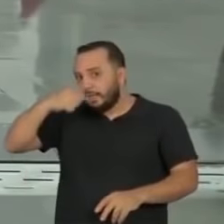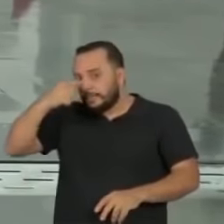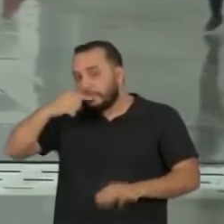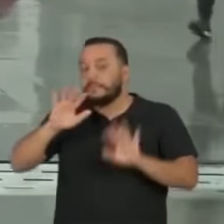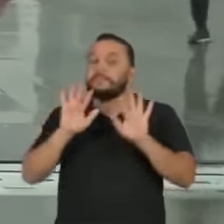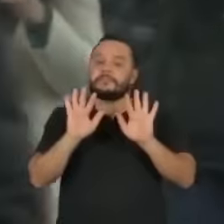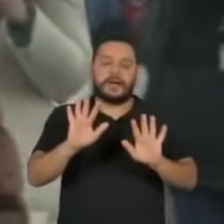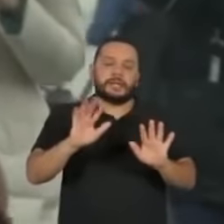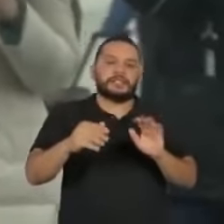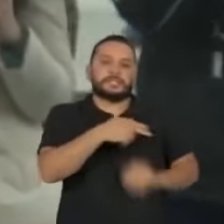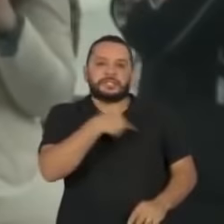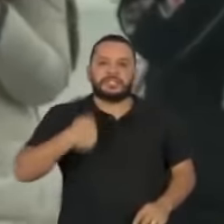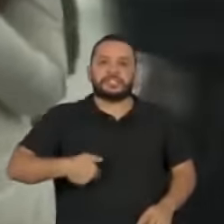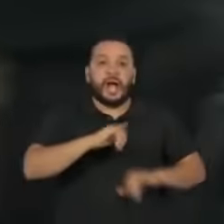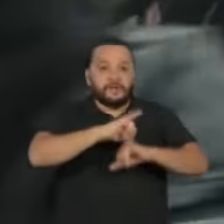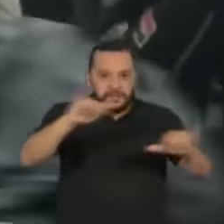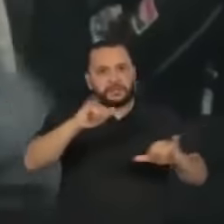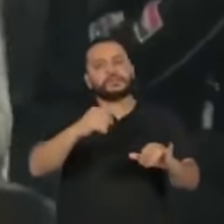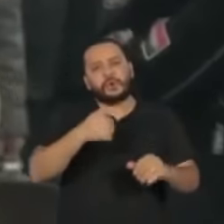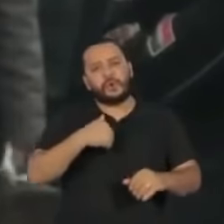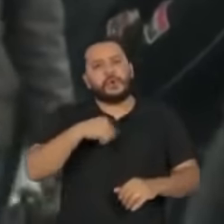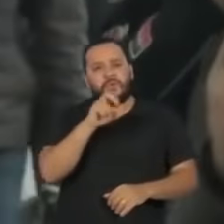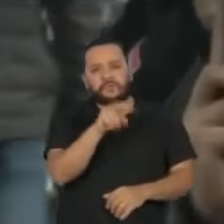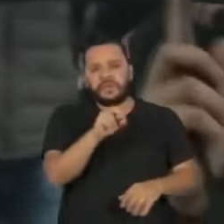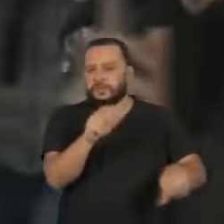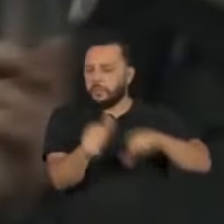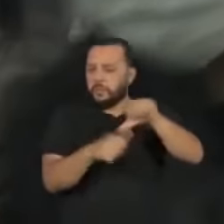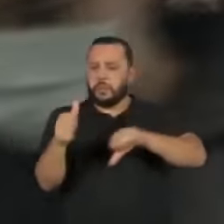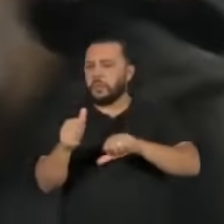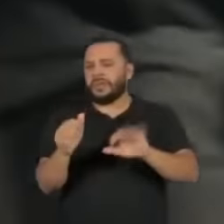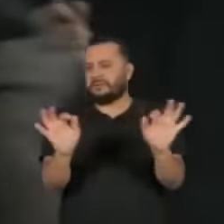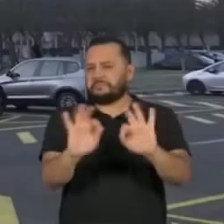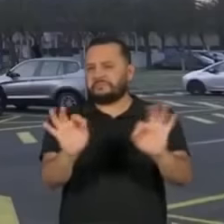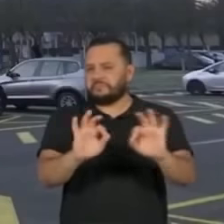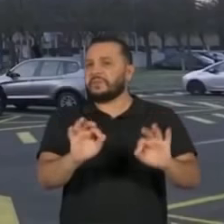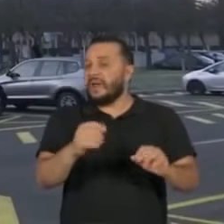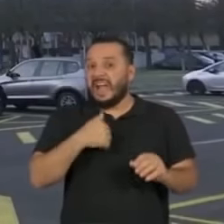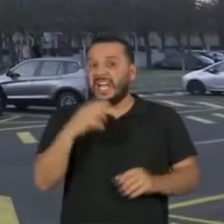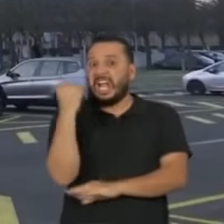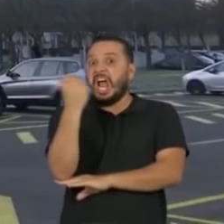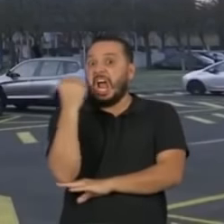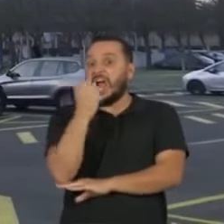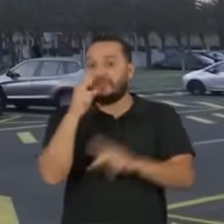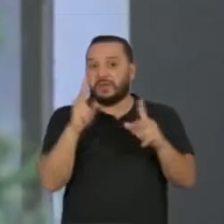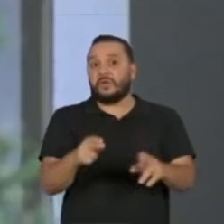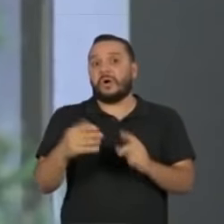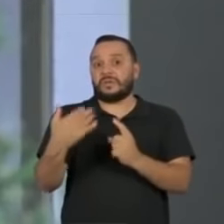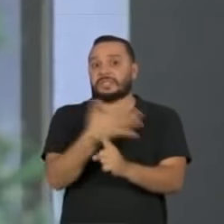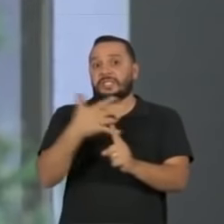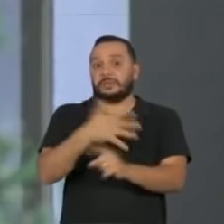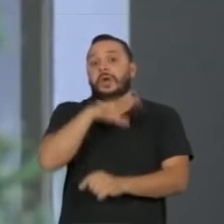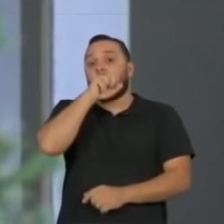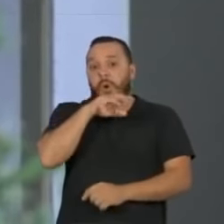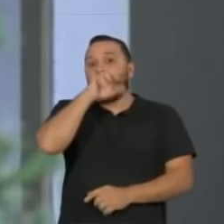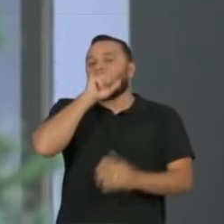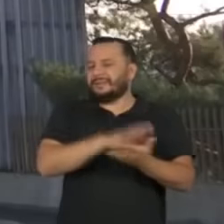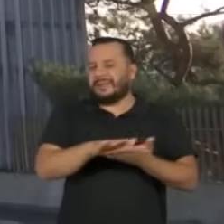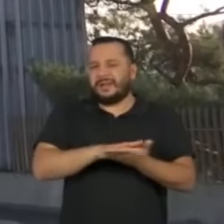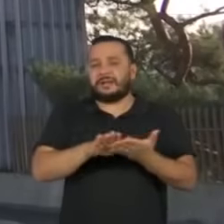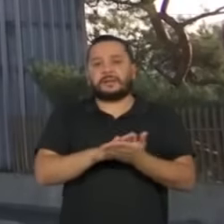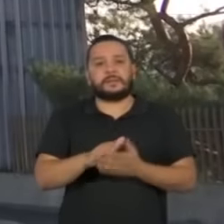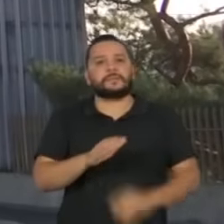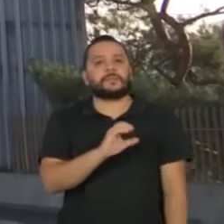vírus mutante e não é tão grave como o da síndrome respiratória. Preocupada com a situação, a Organização Mundial de